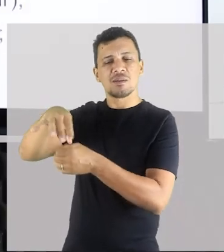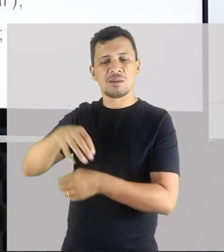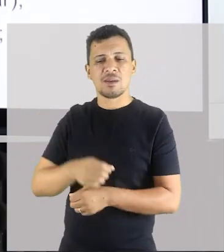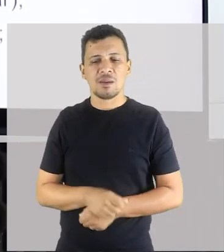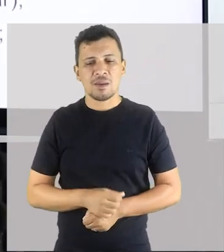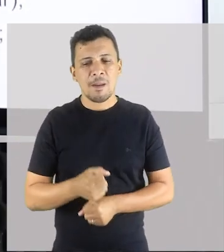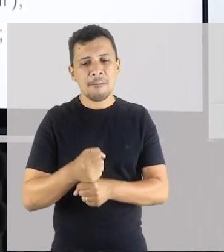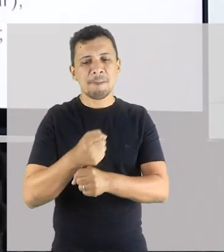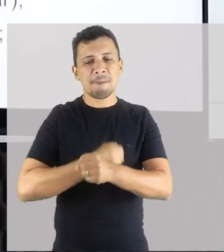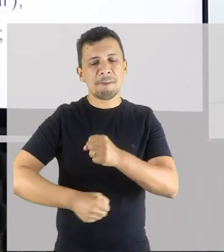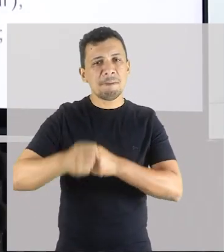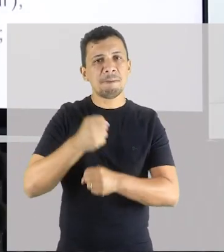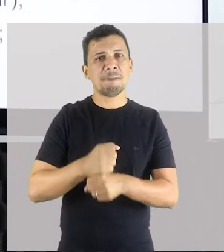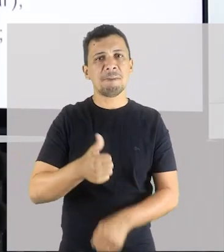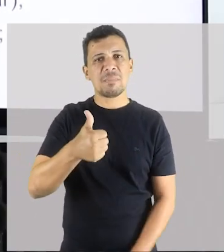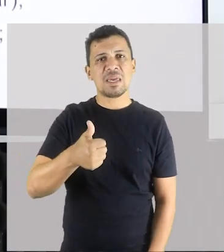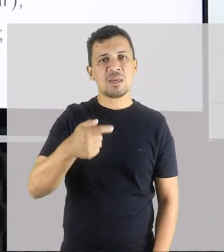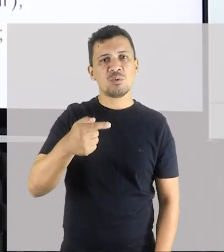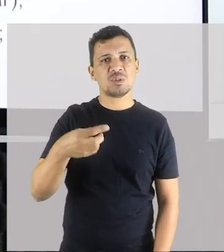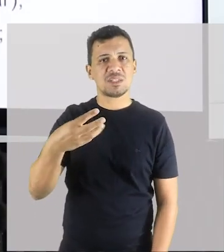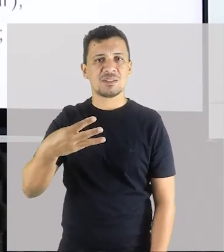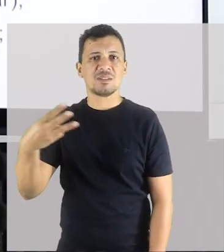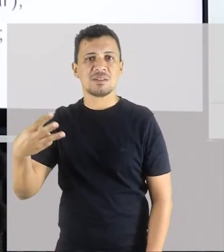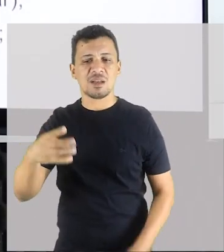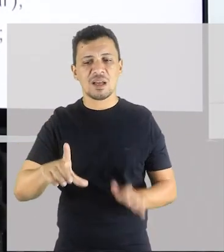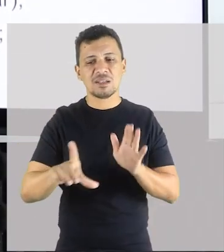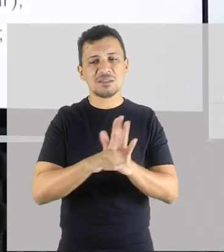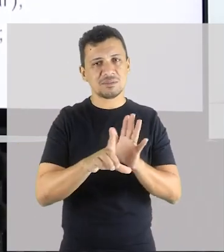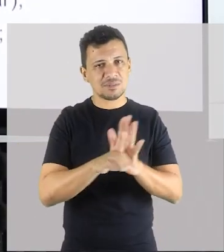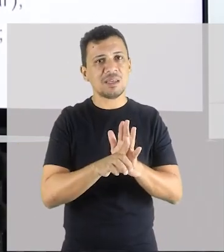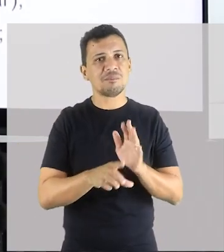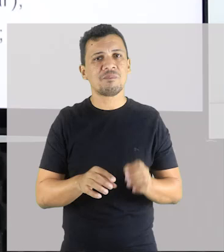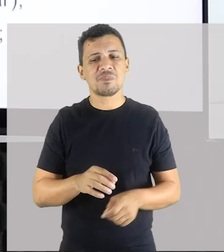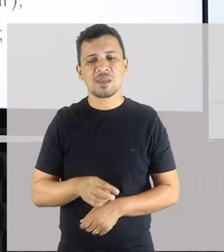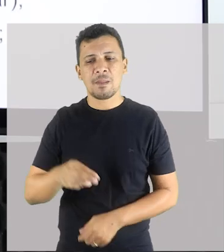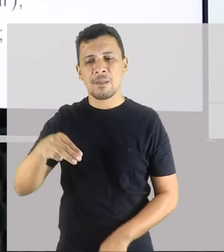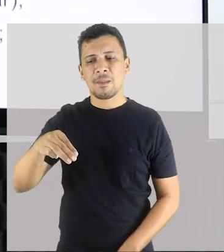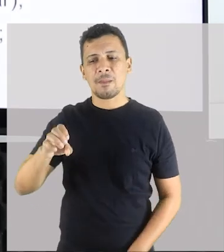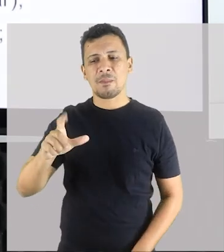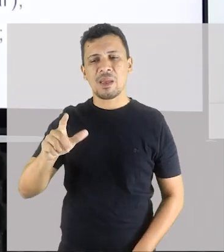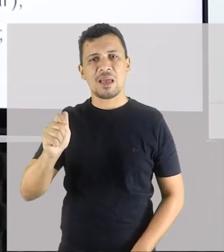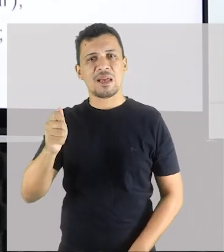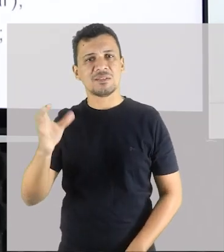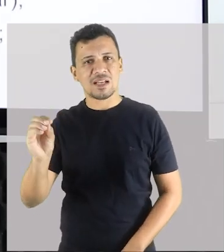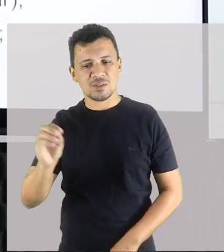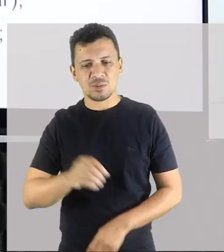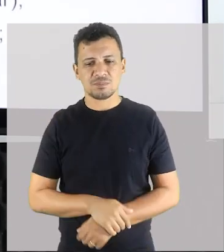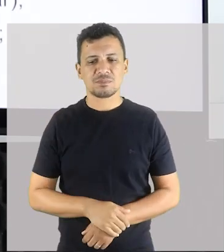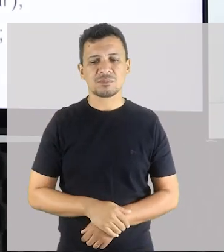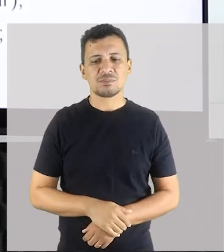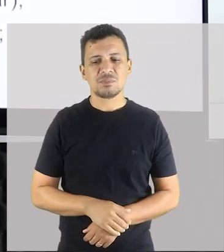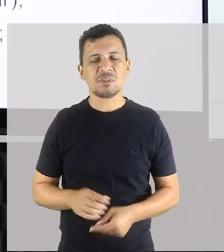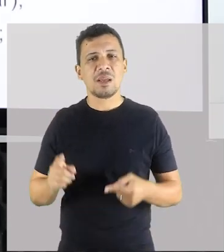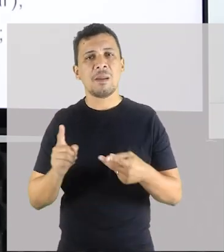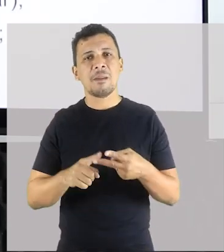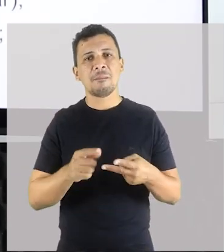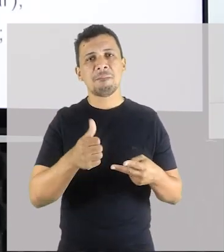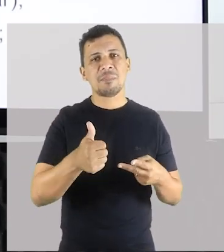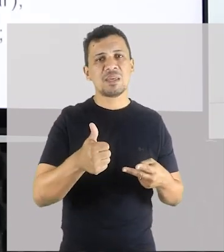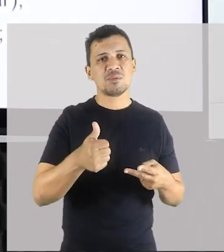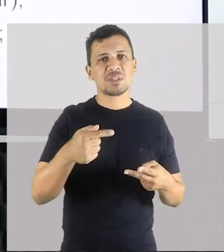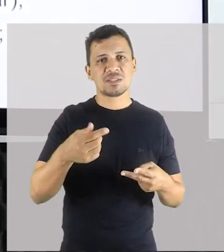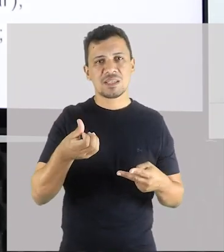1733, com os molasses, né, que era a lei do melaço. Em 1764, com a lei do açúcar.